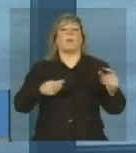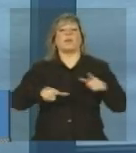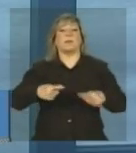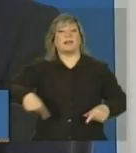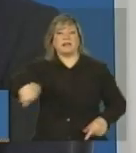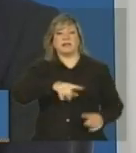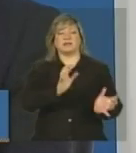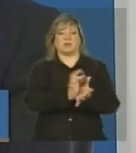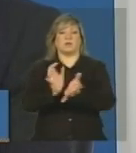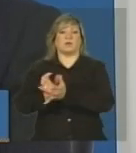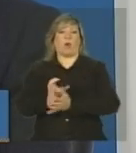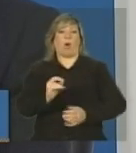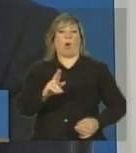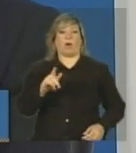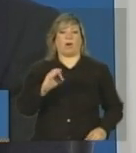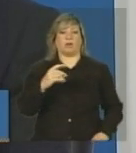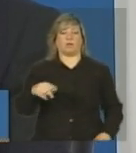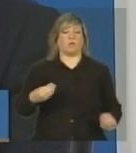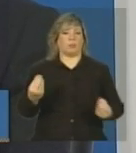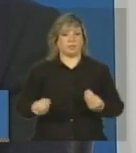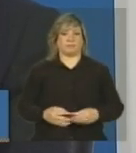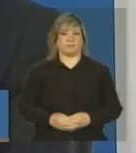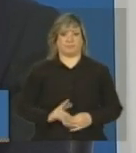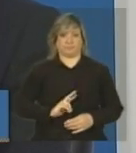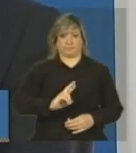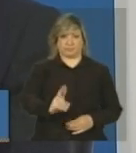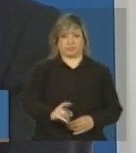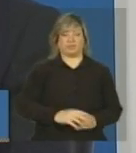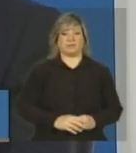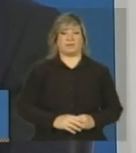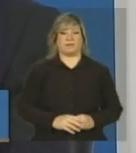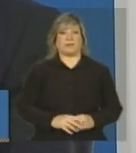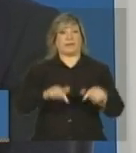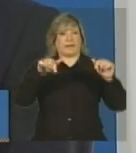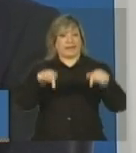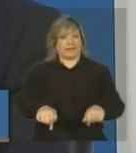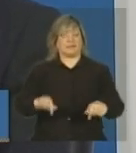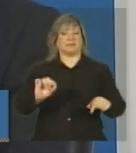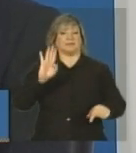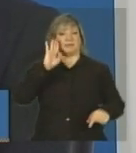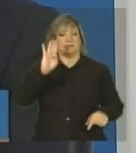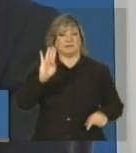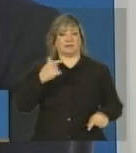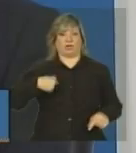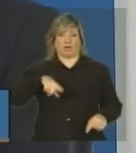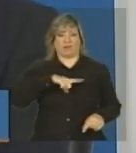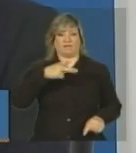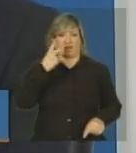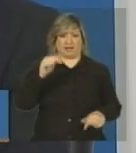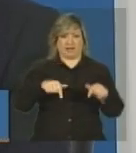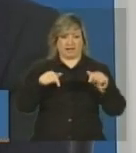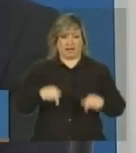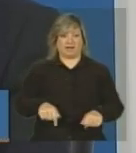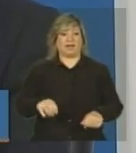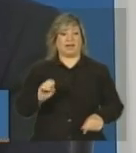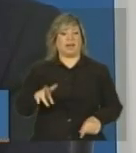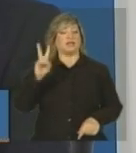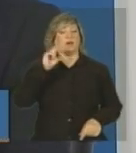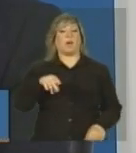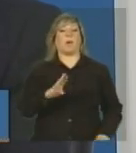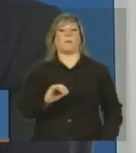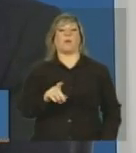Renata. Essa fiscalização que a gente está tratando aqui, ela é focada na nossa execução do programa Bolsa